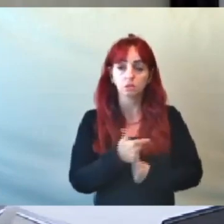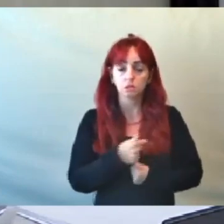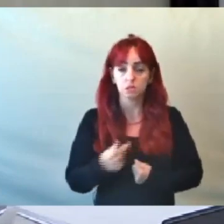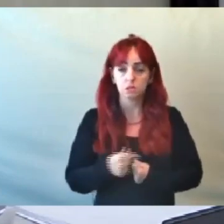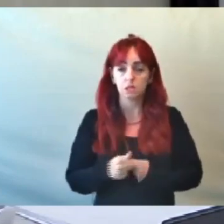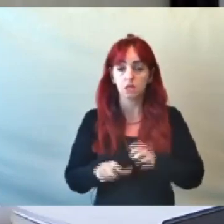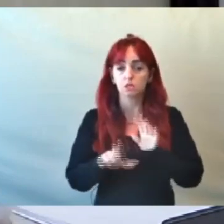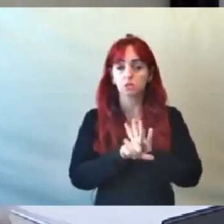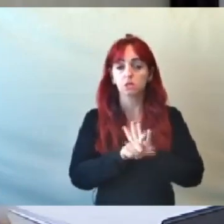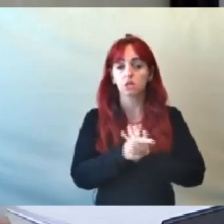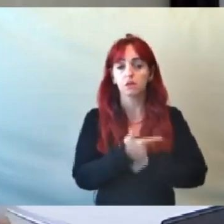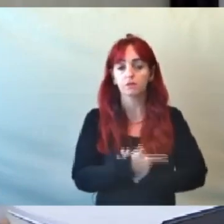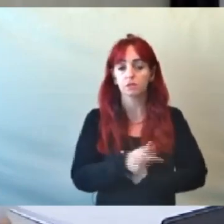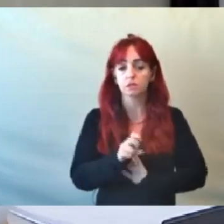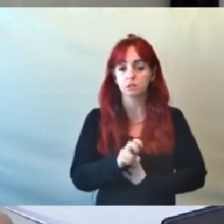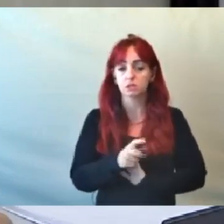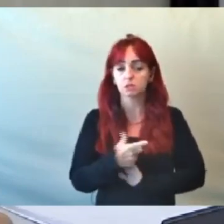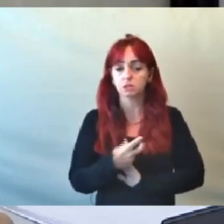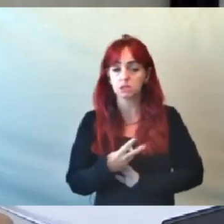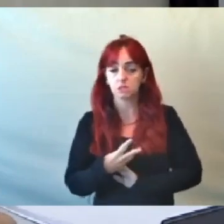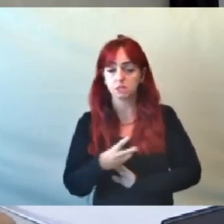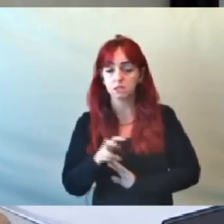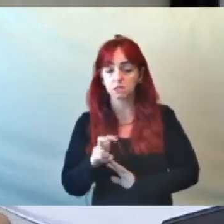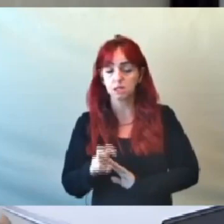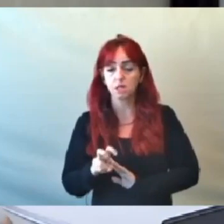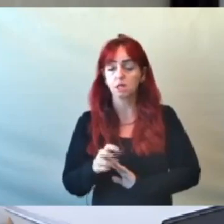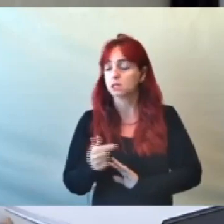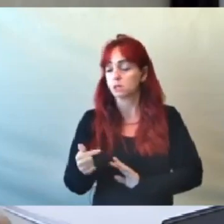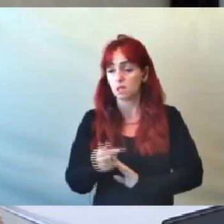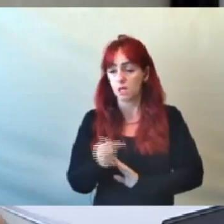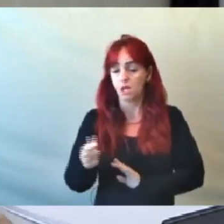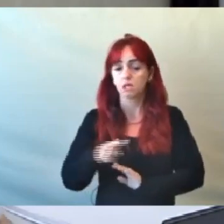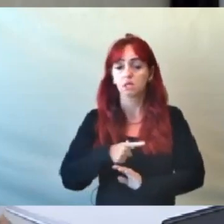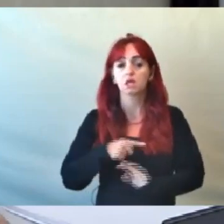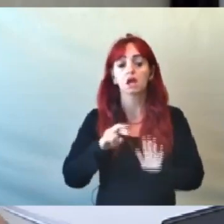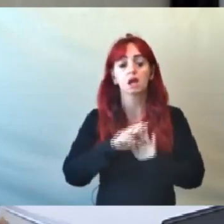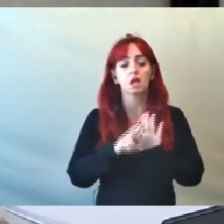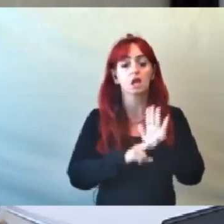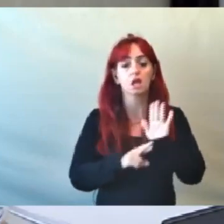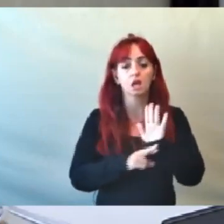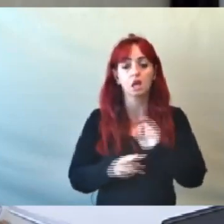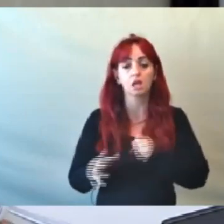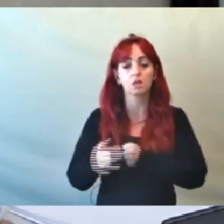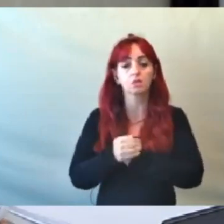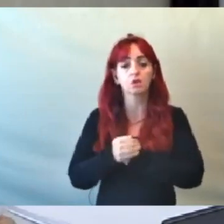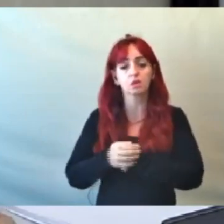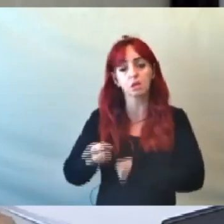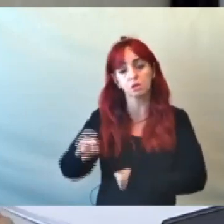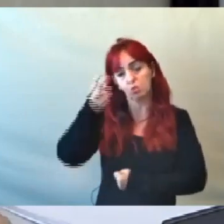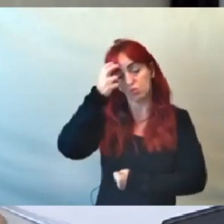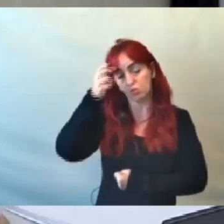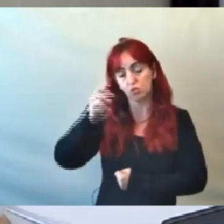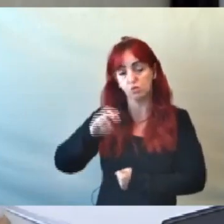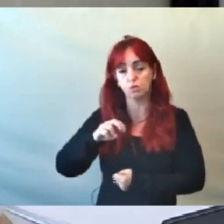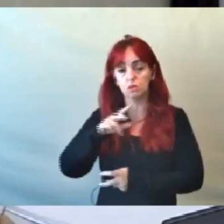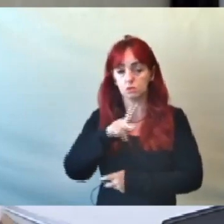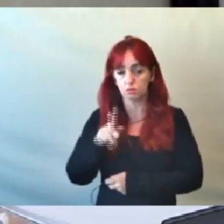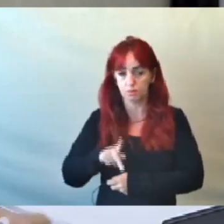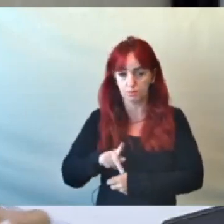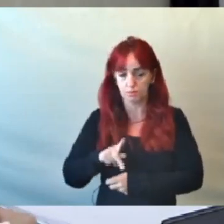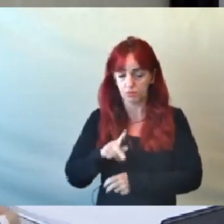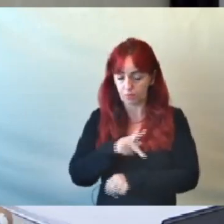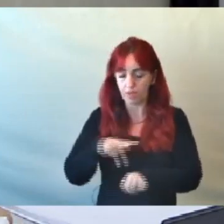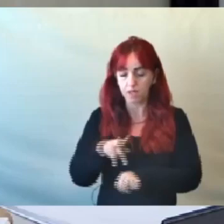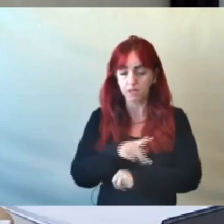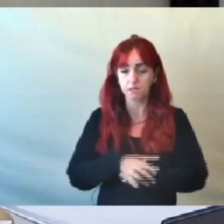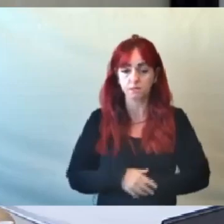37, que é a norma que rege a proteção do nosso patrimônio cultural no país. As diretrizes legais